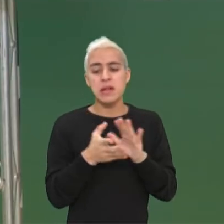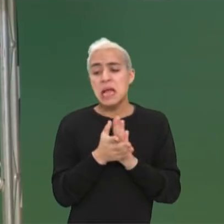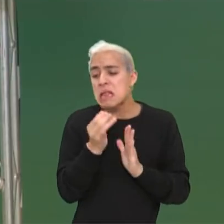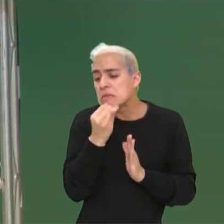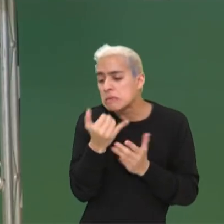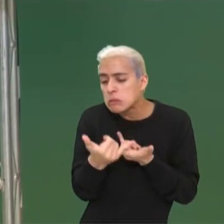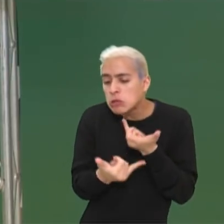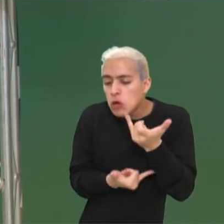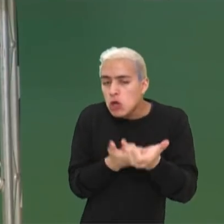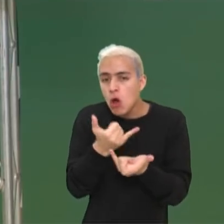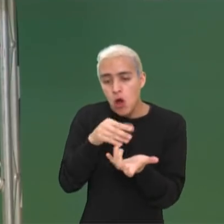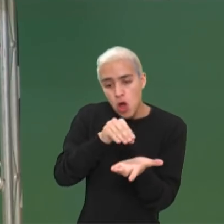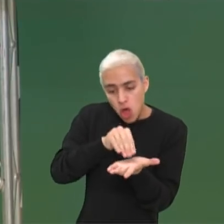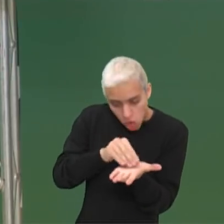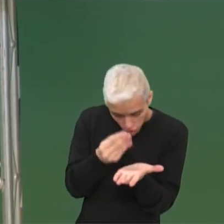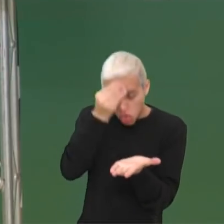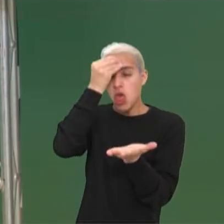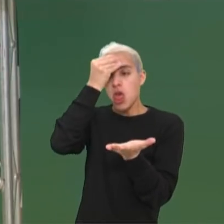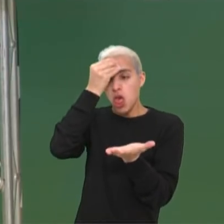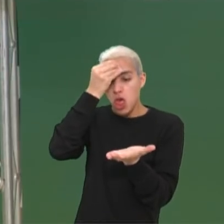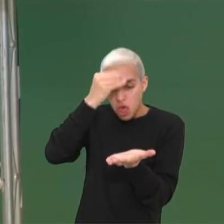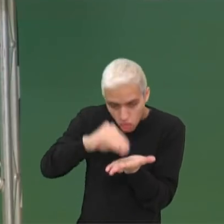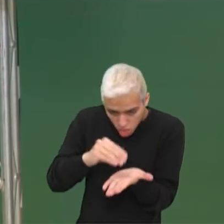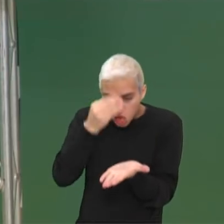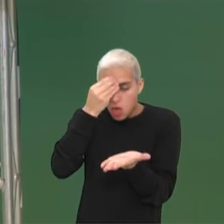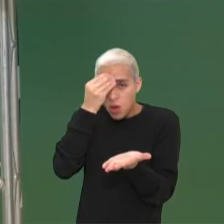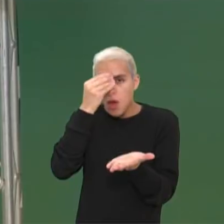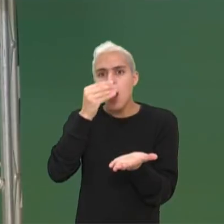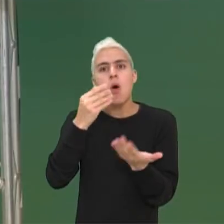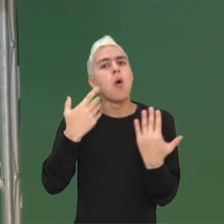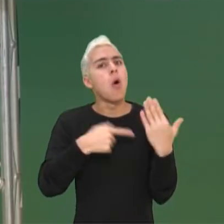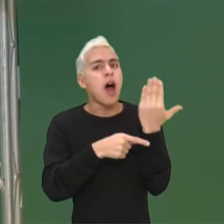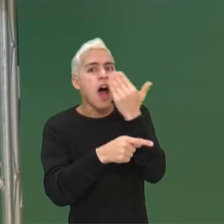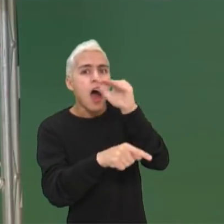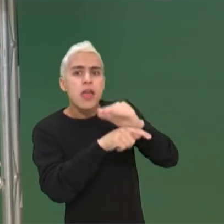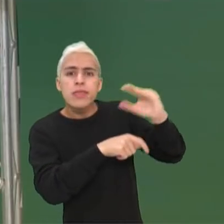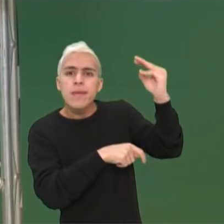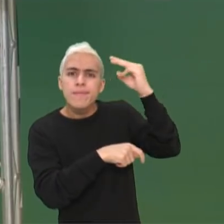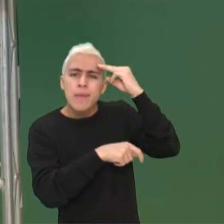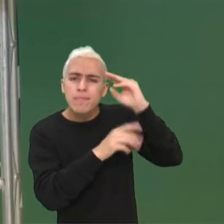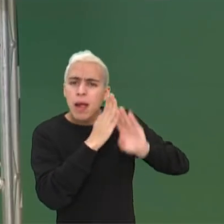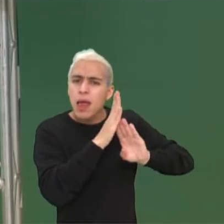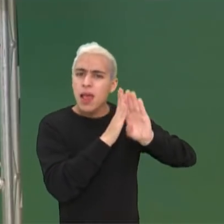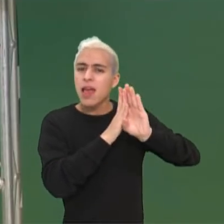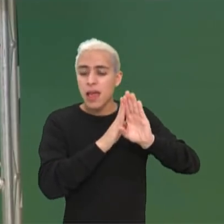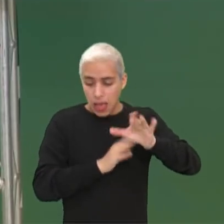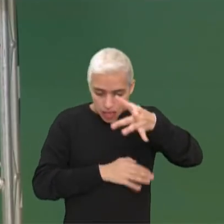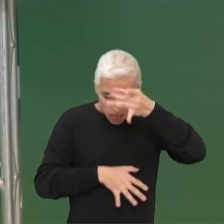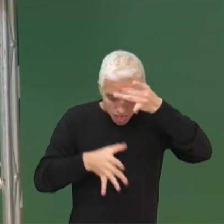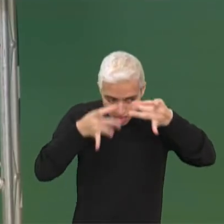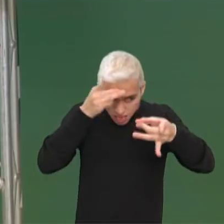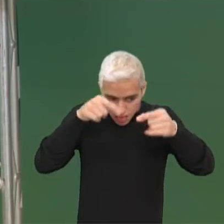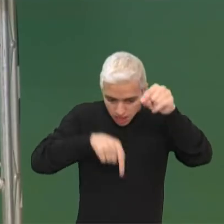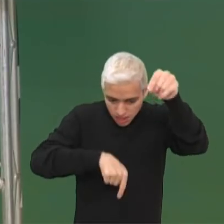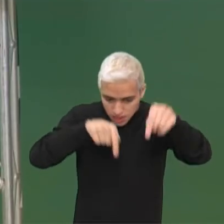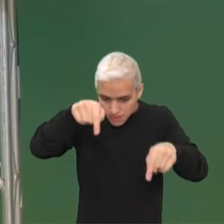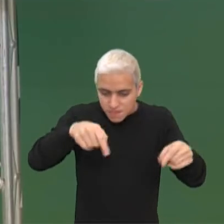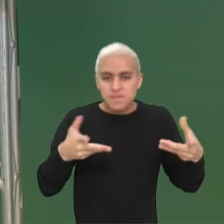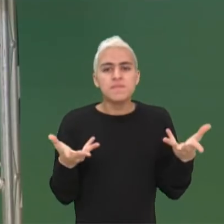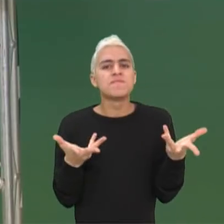memória, né? Pensa, o benefício que vai trazer para a sua memória. Então você está olhando, você está fixando peças, então isso é muito